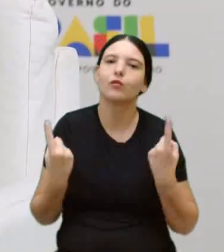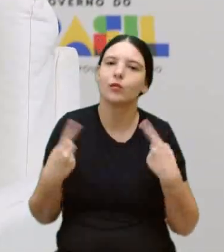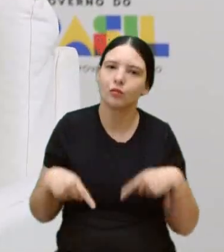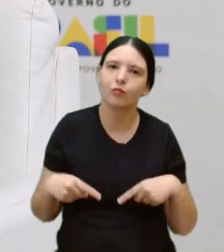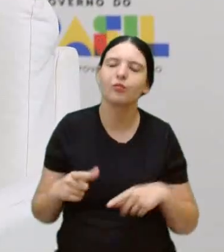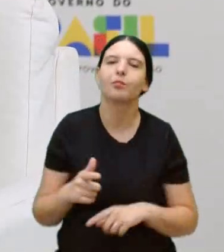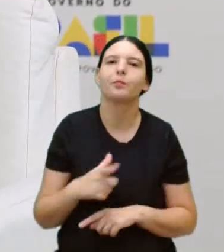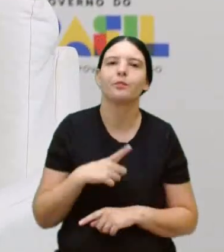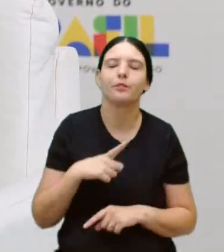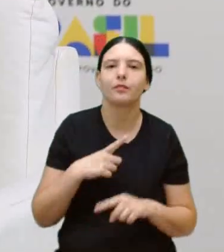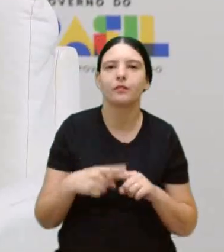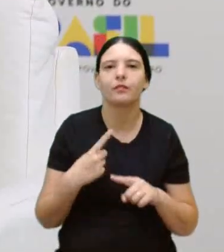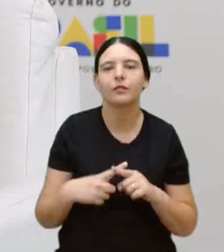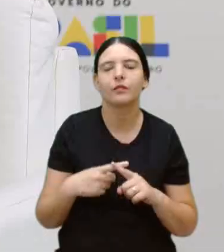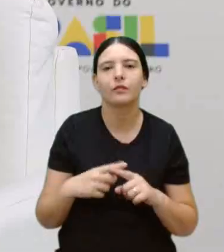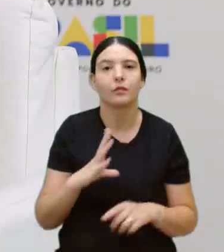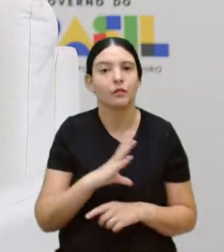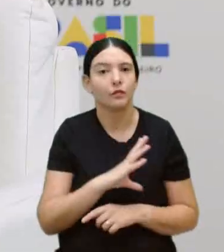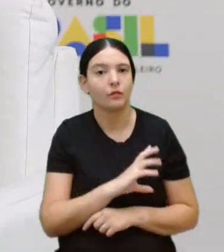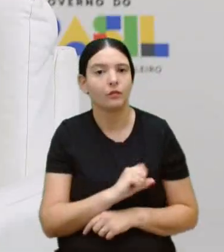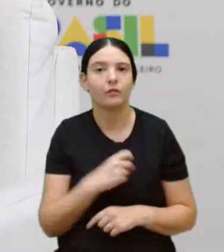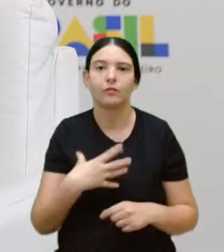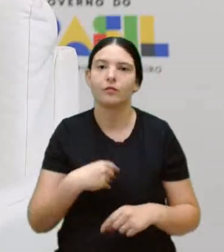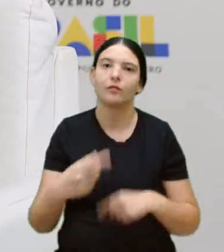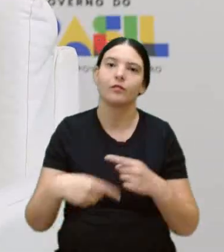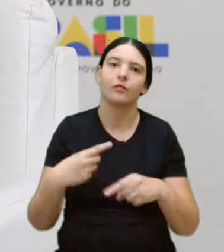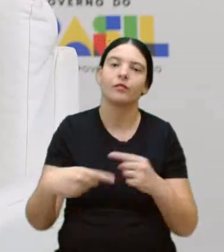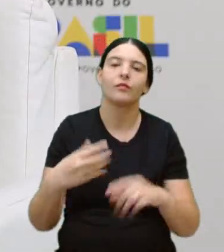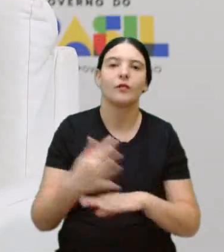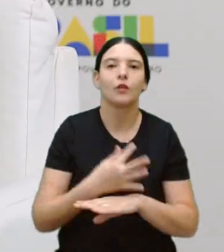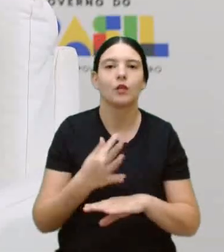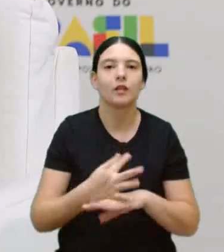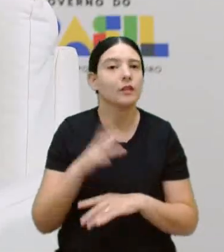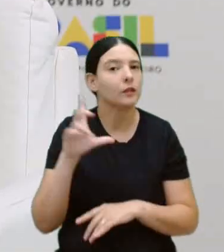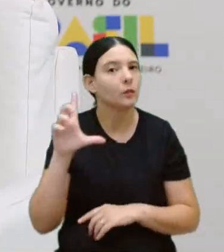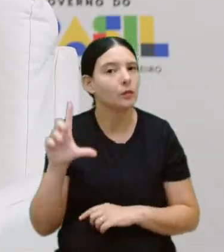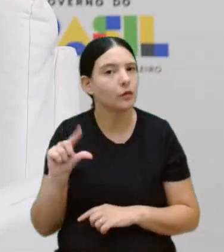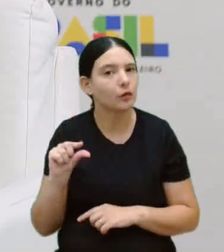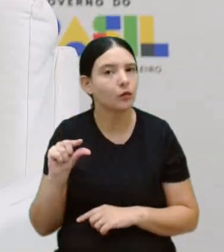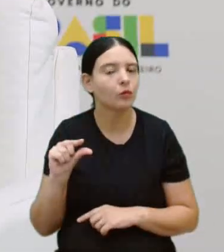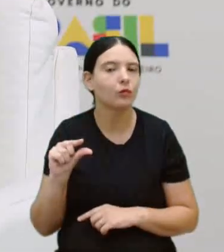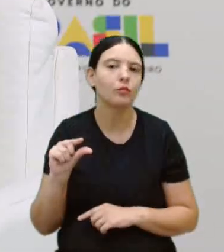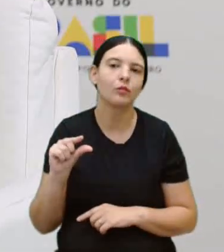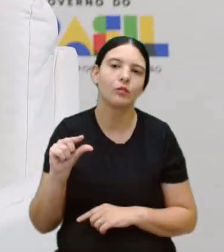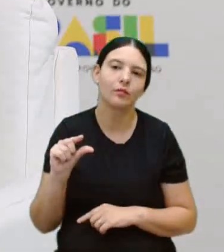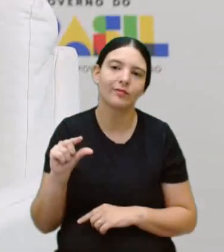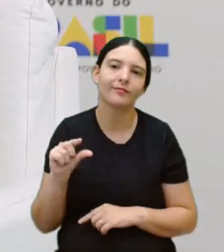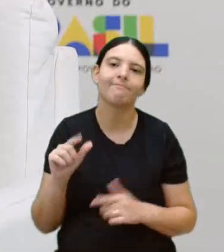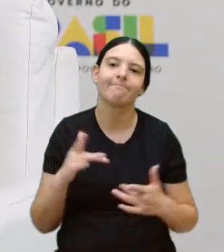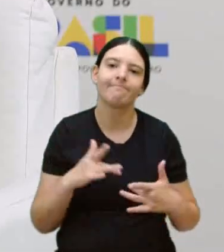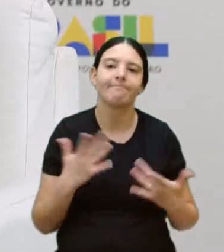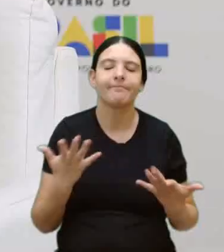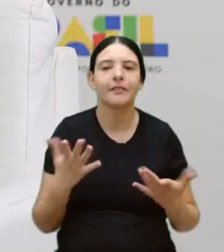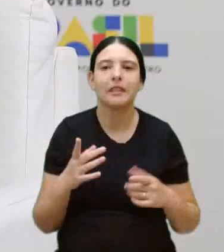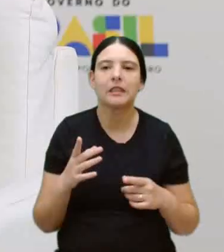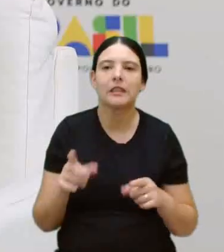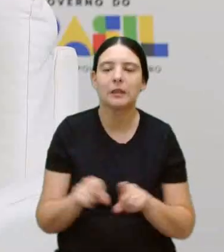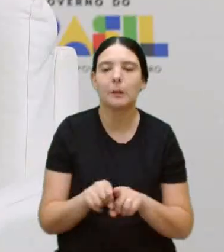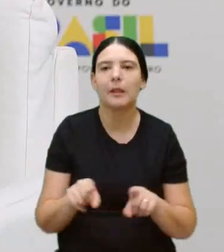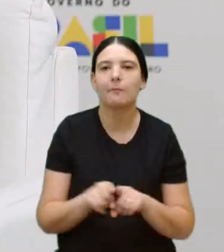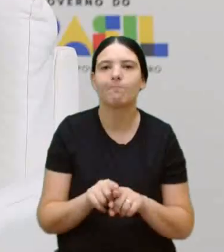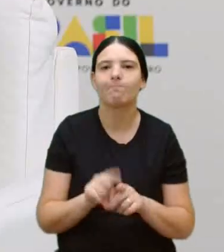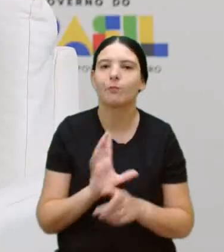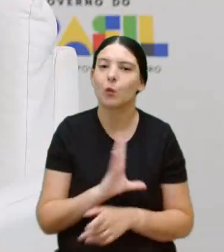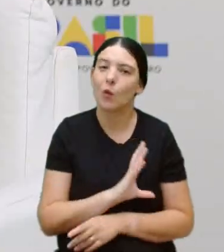dinâmica amorosa dessa geração vai ser menos tolerante e ter menos disponibilidade de firmar um amor